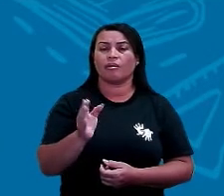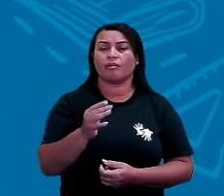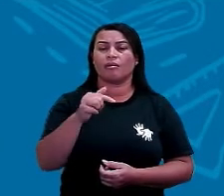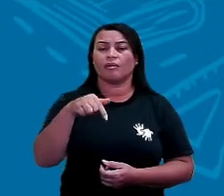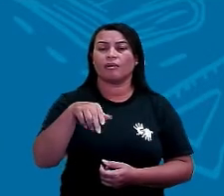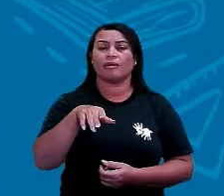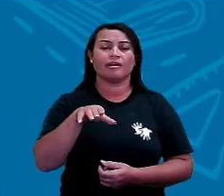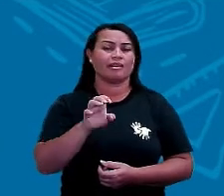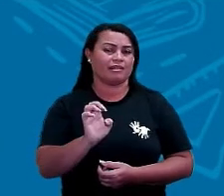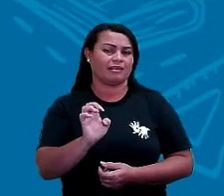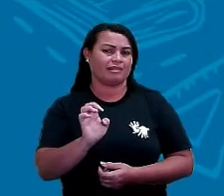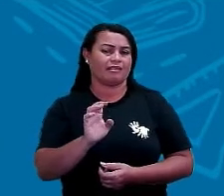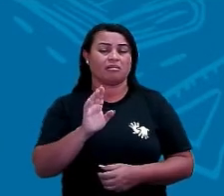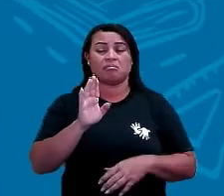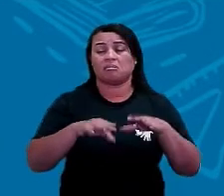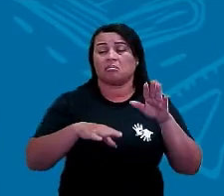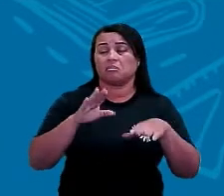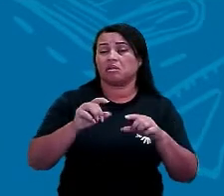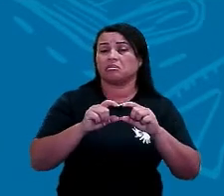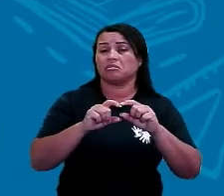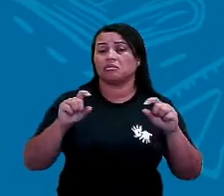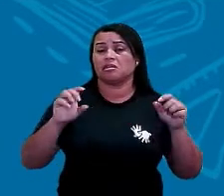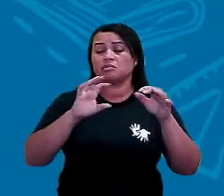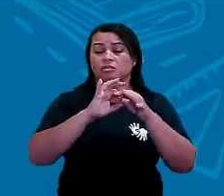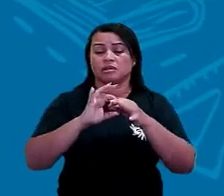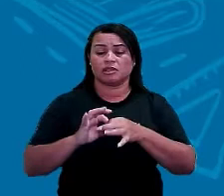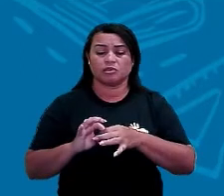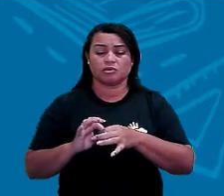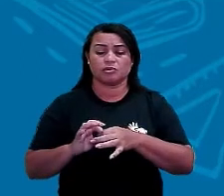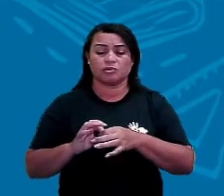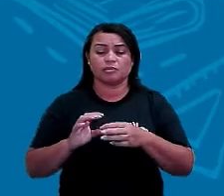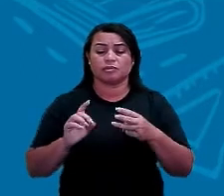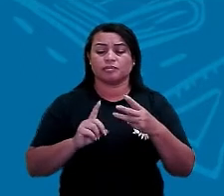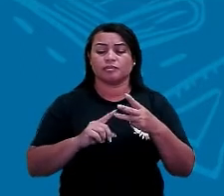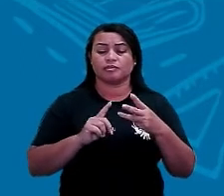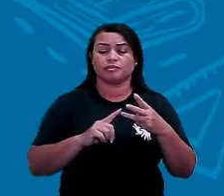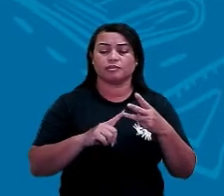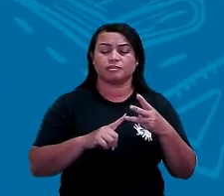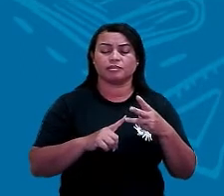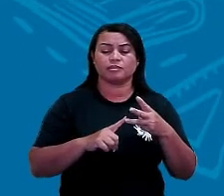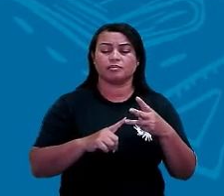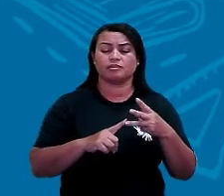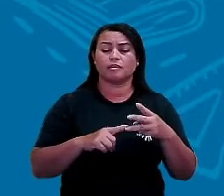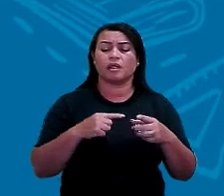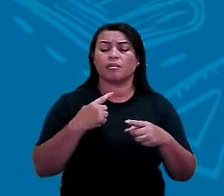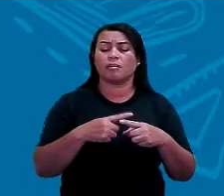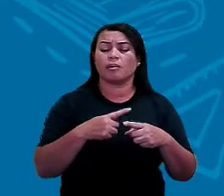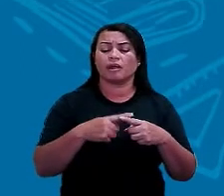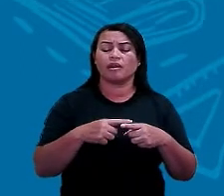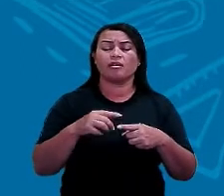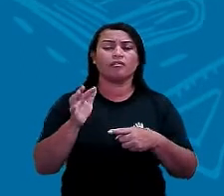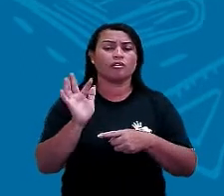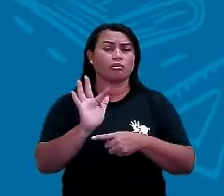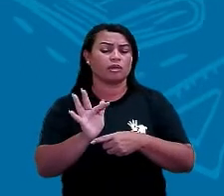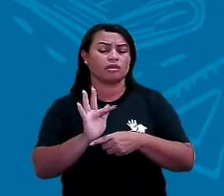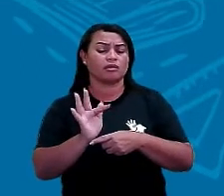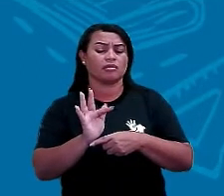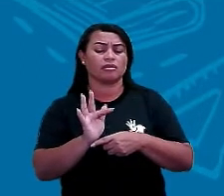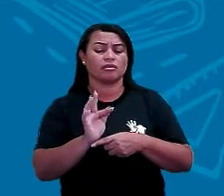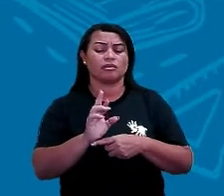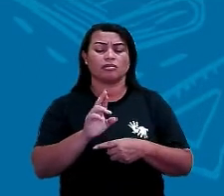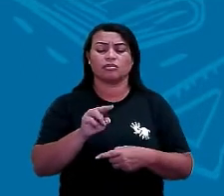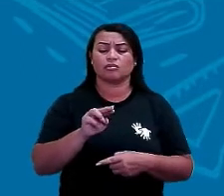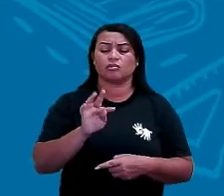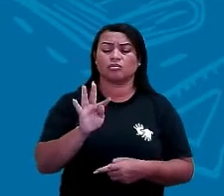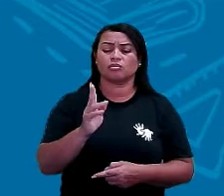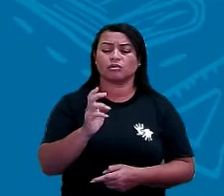pelo qual, dependendo do contexto da frase. A terceira frase diz assim: por que filme